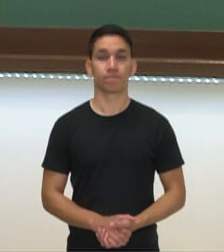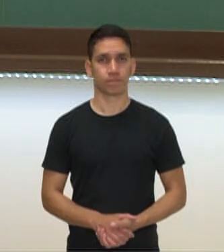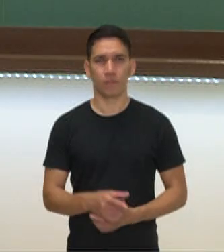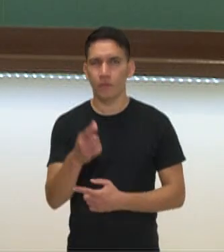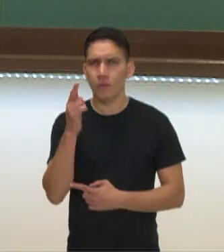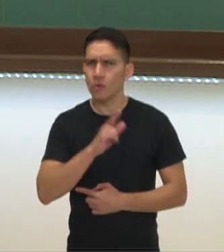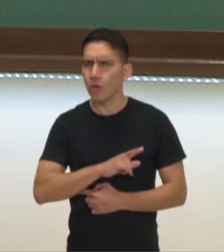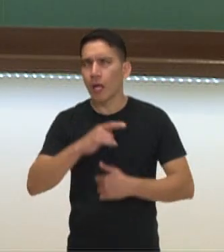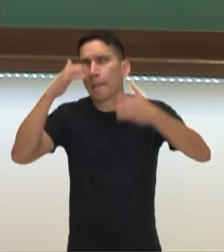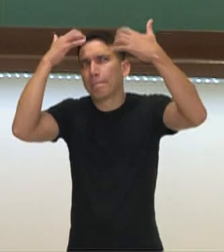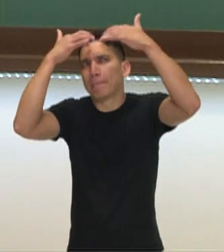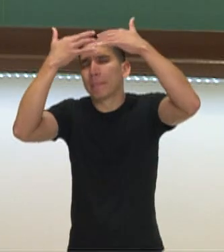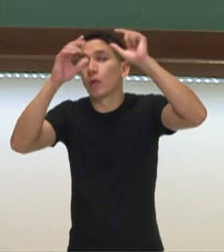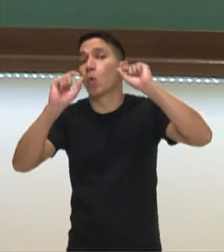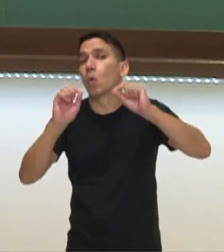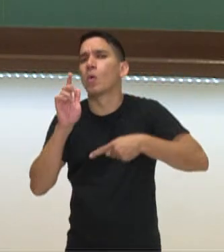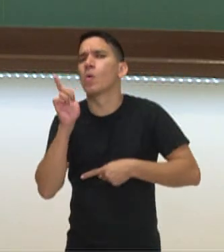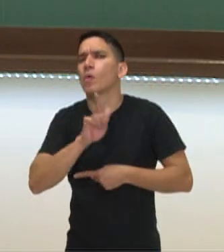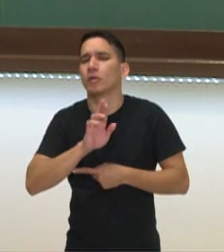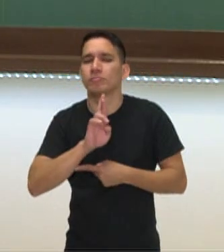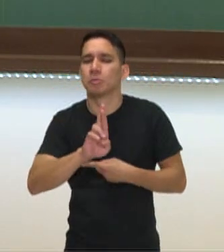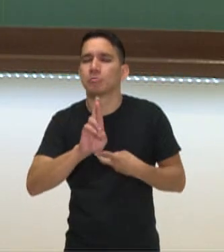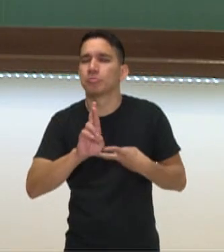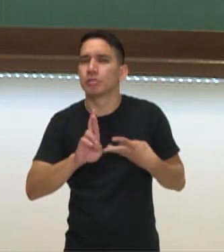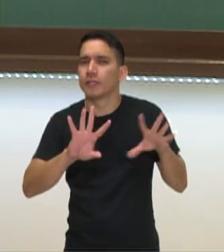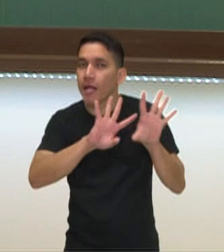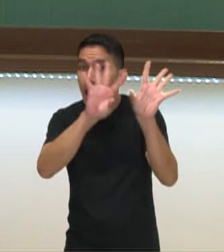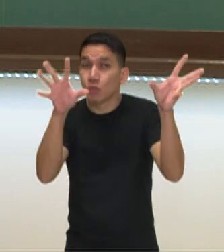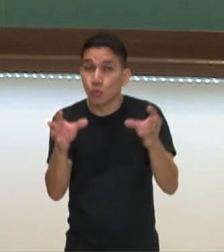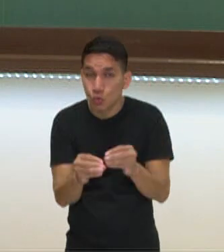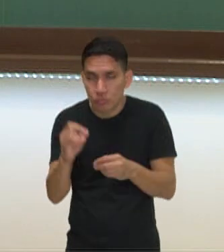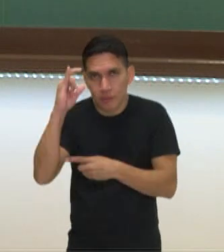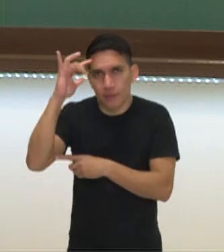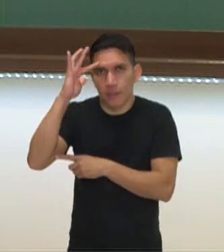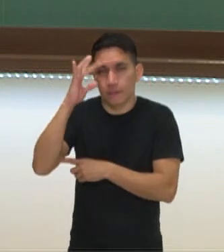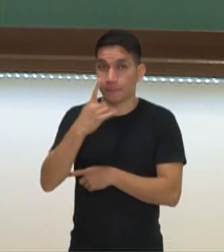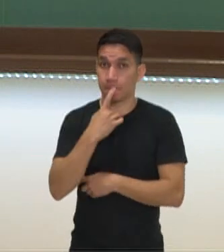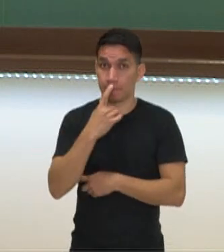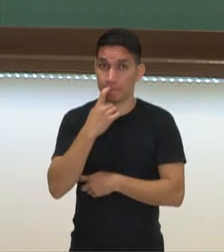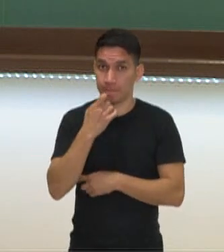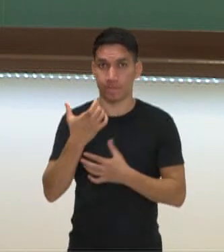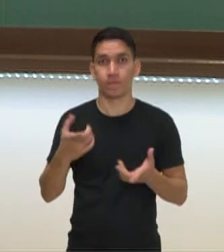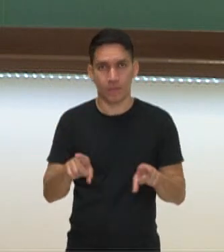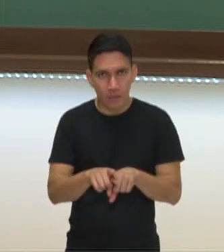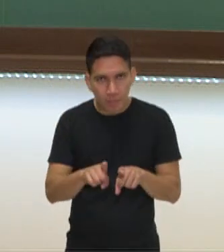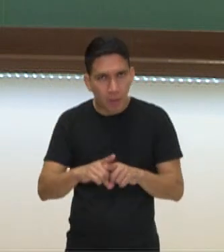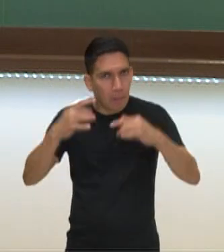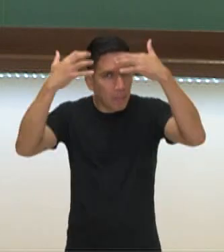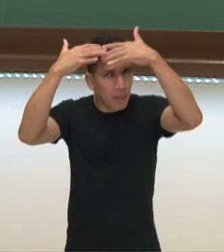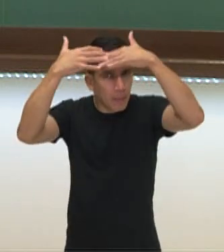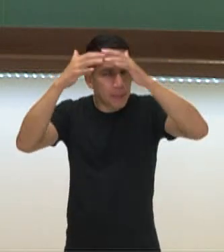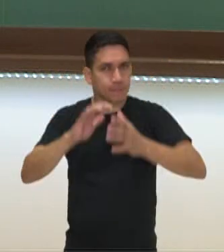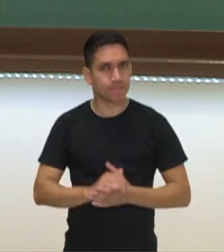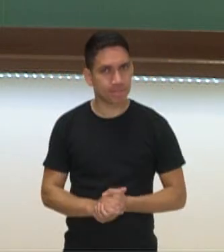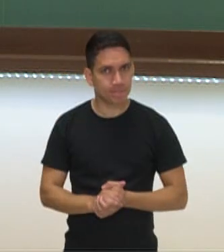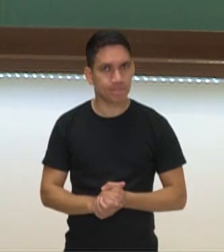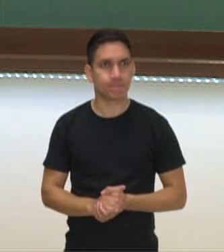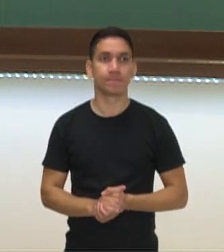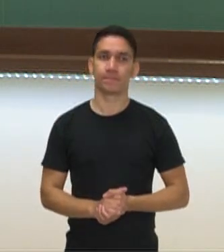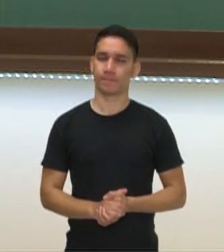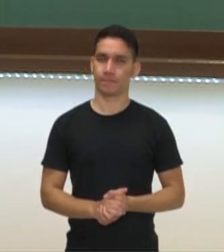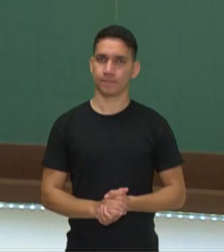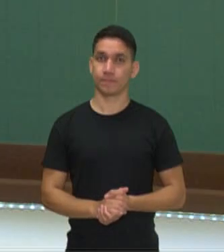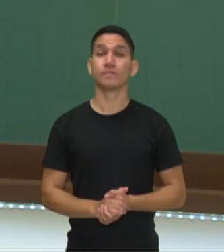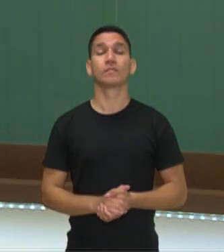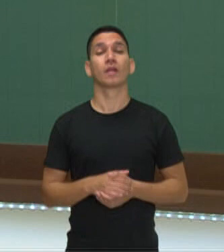Conseguiram pensar, então, em uma possível resposta para resumir as ideias de Gilberto Freire e o seu pensamento? Eu